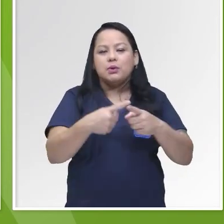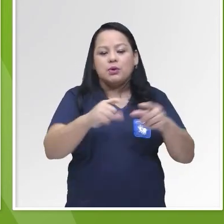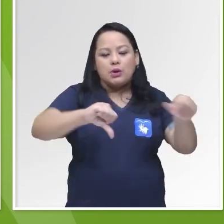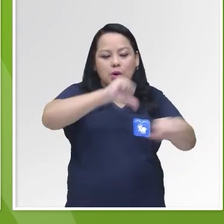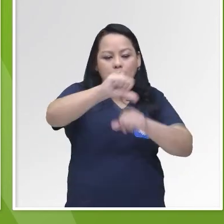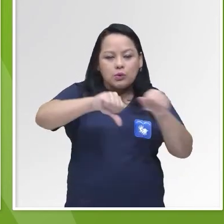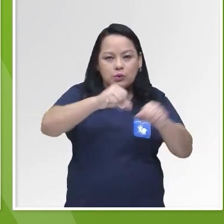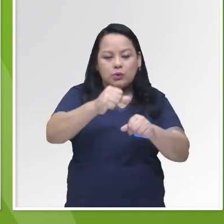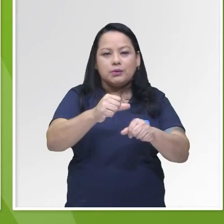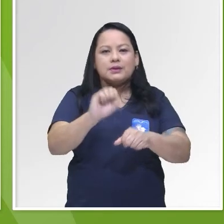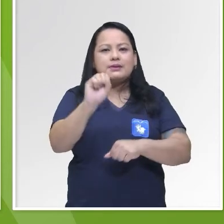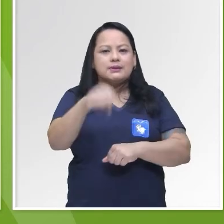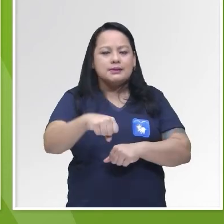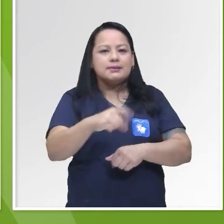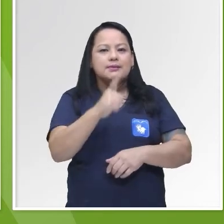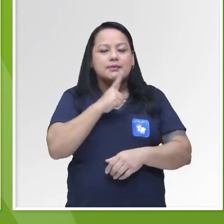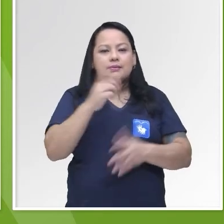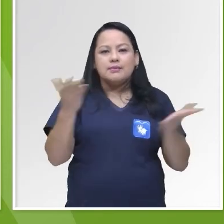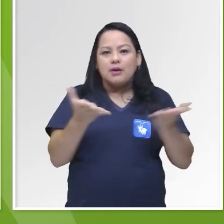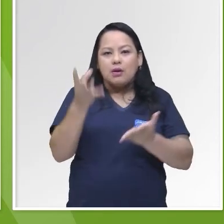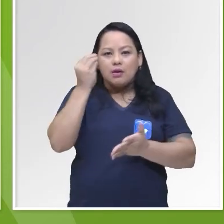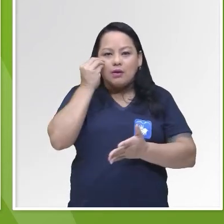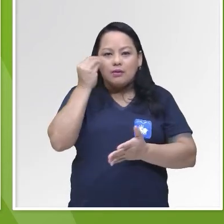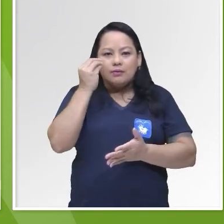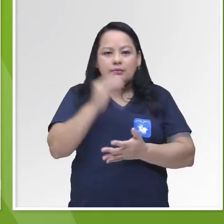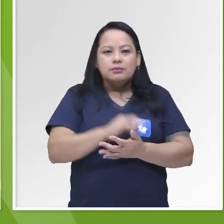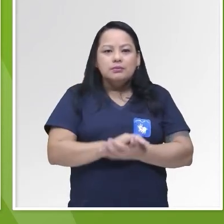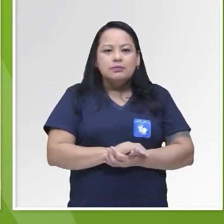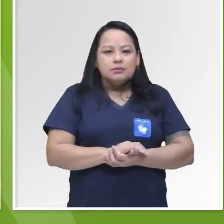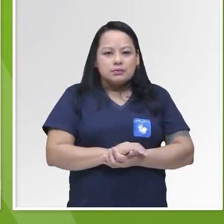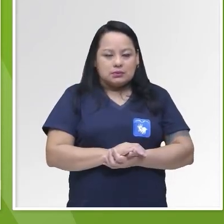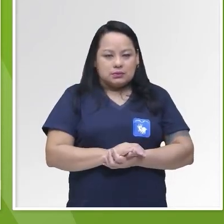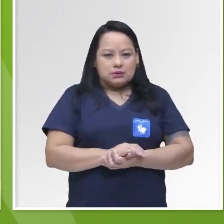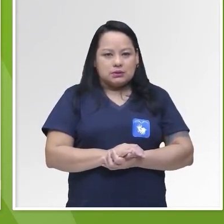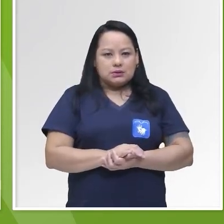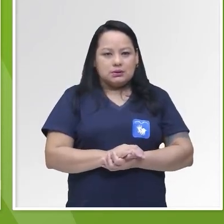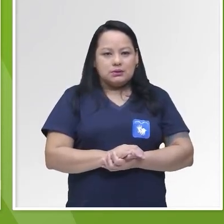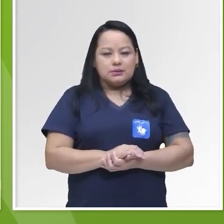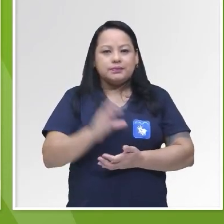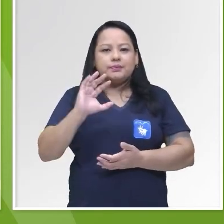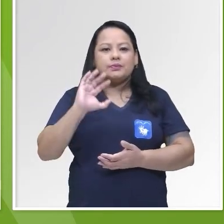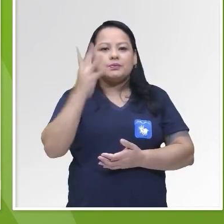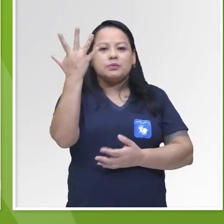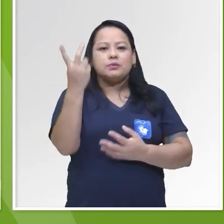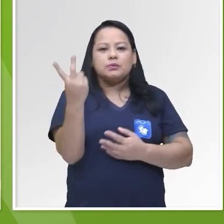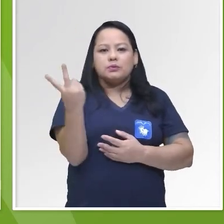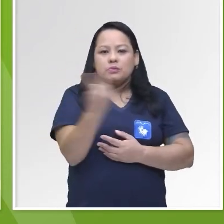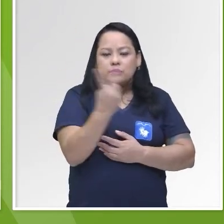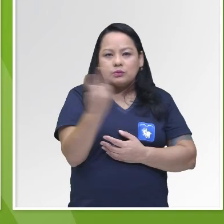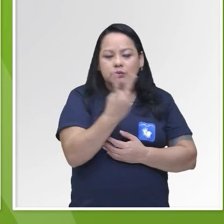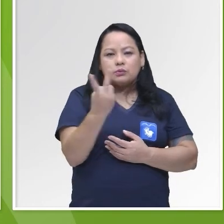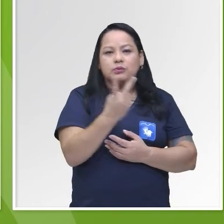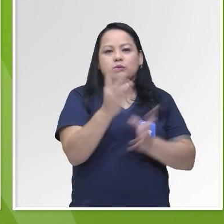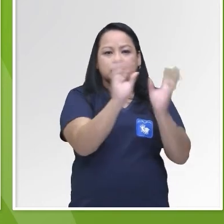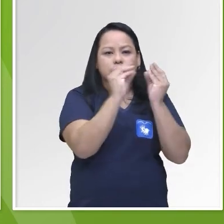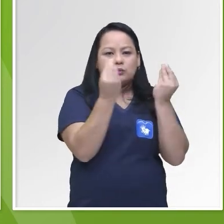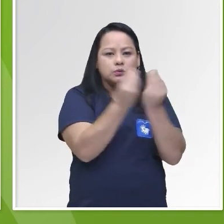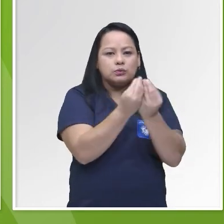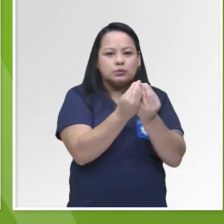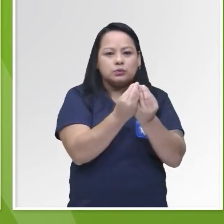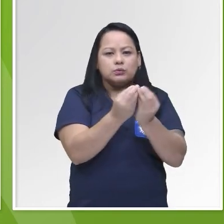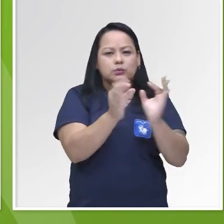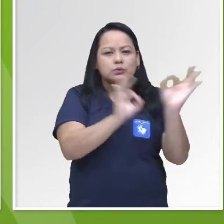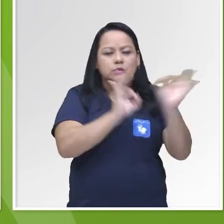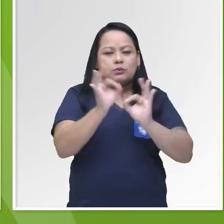trocas, ok? Vamos observar aqui, observe. Ocorre quando dois reagentes reagem